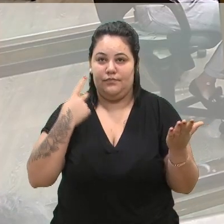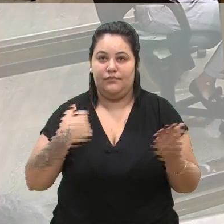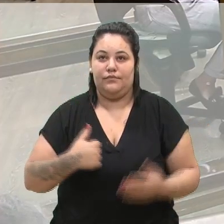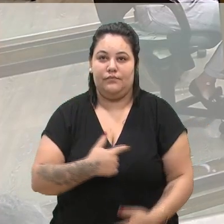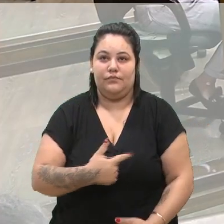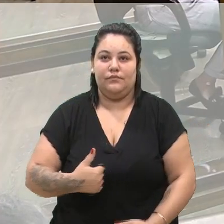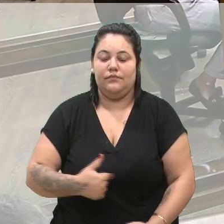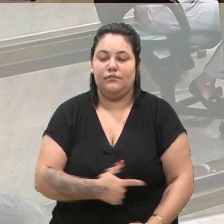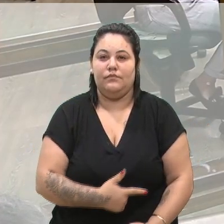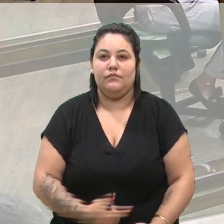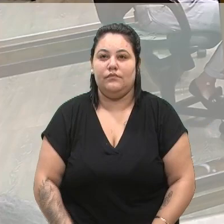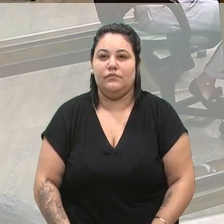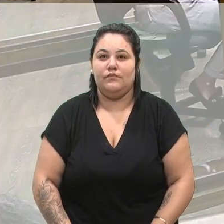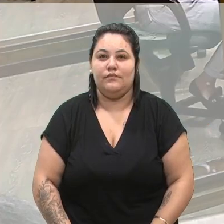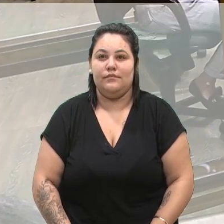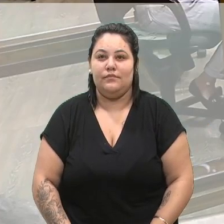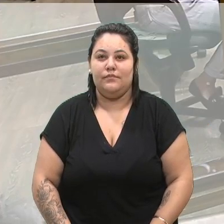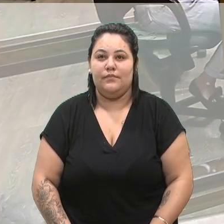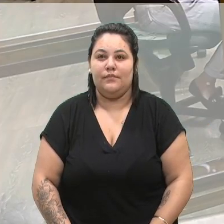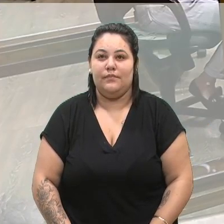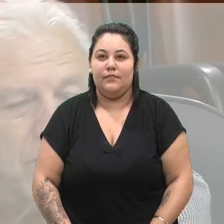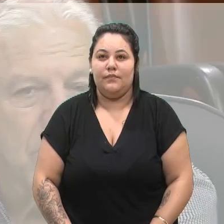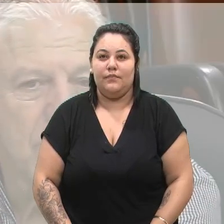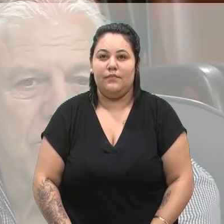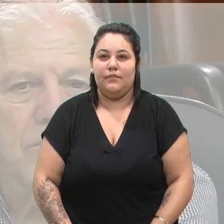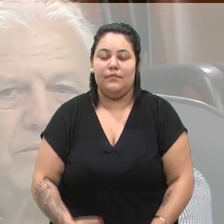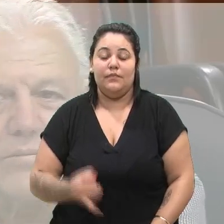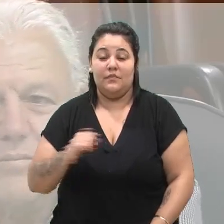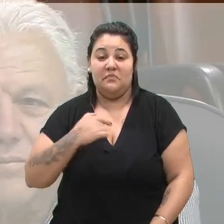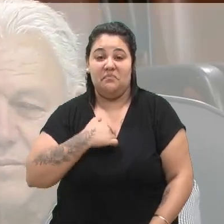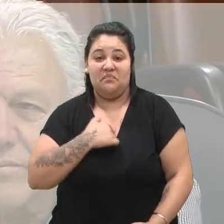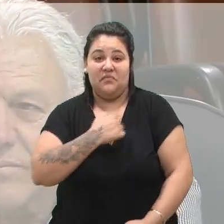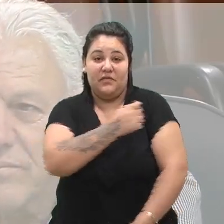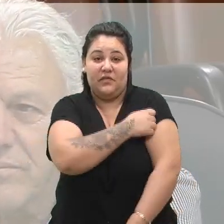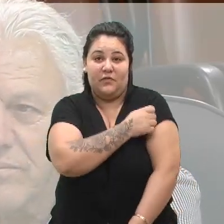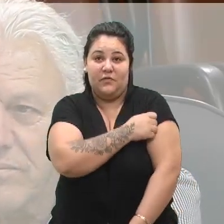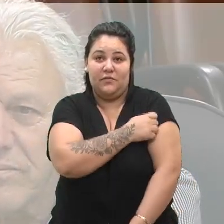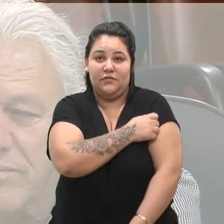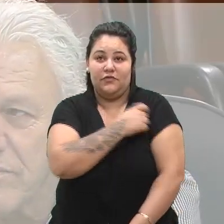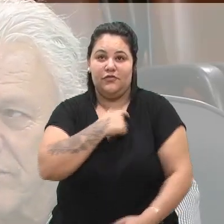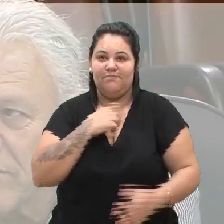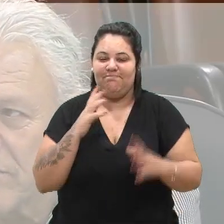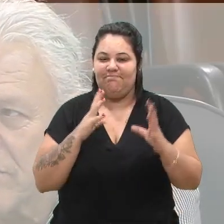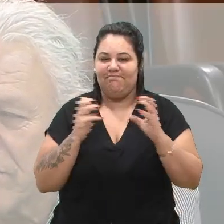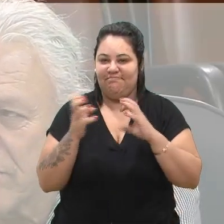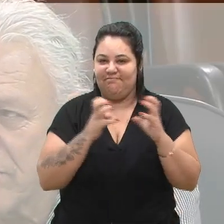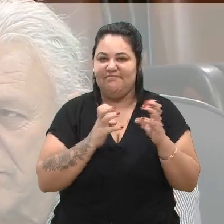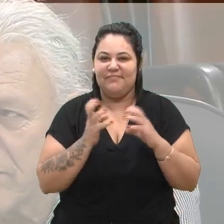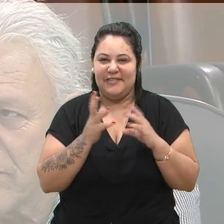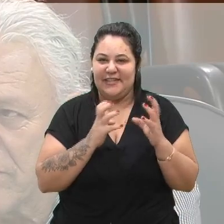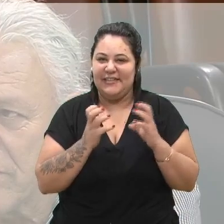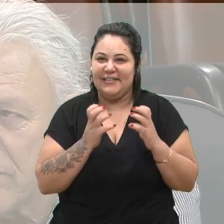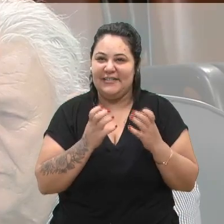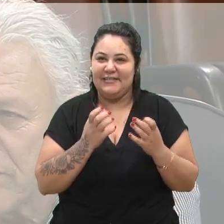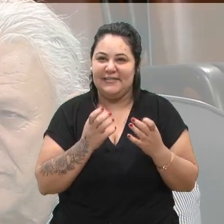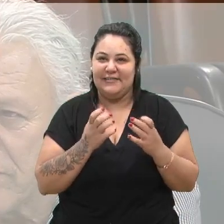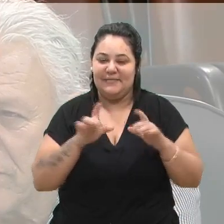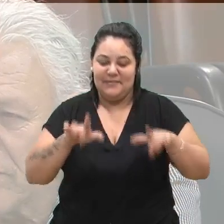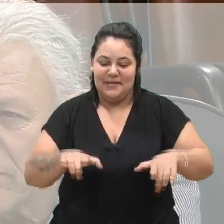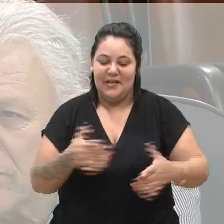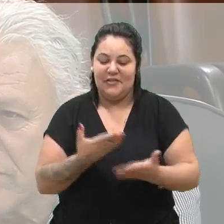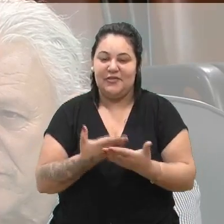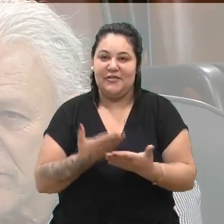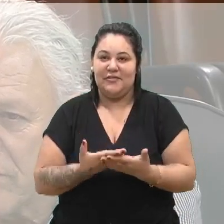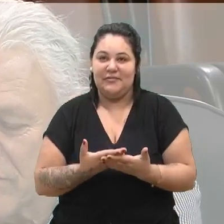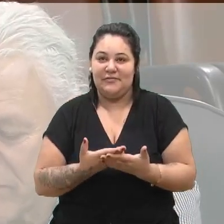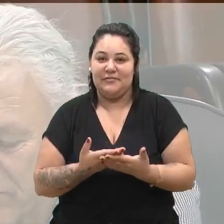Zanquim. Se eu fosse seu aluno, a gente mais brigaria numa sala de aula, eu acho, do que a gente conseguiria ajudar